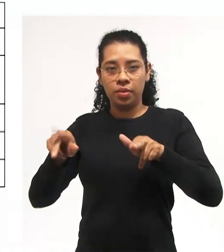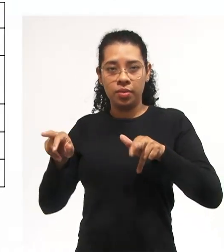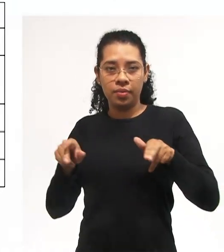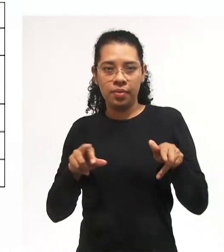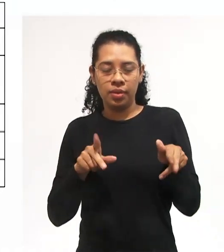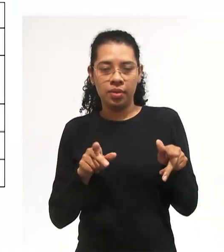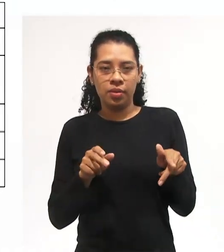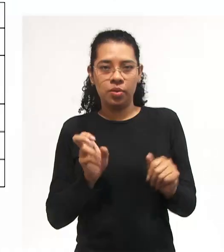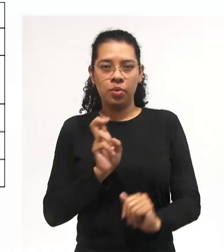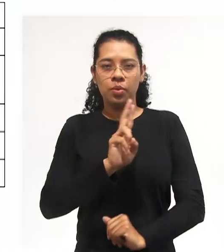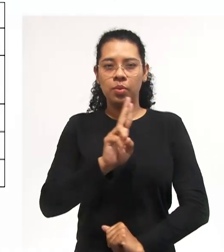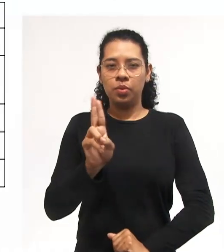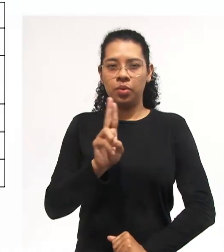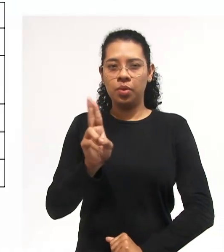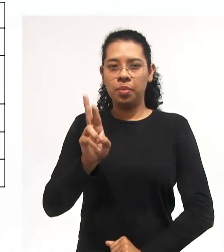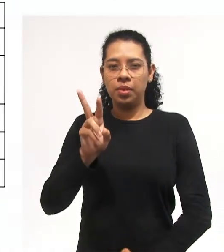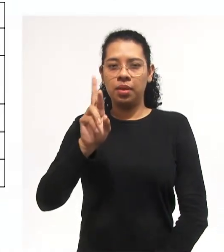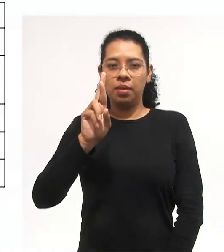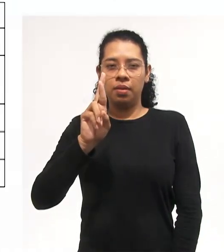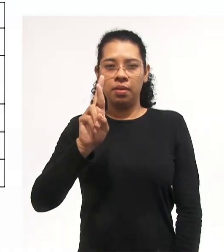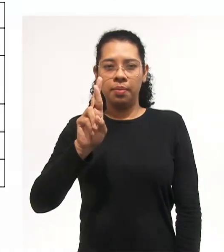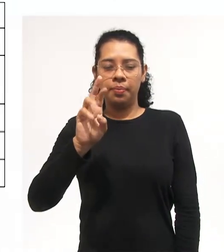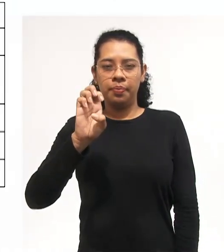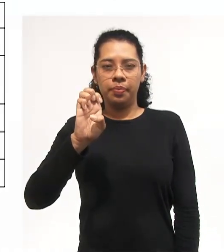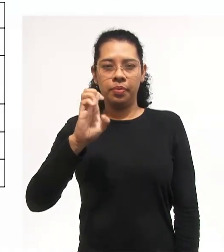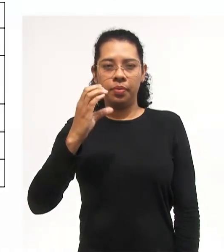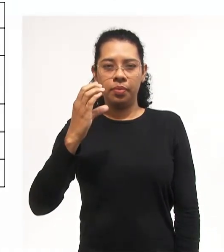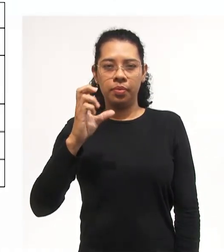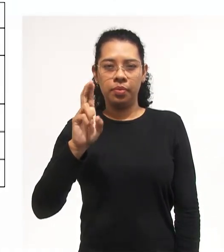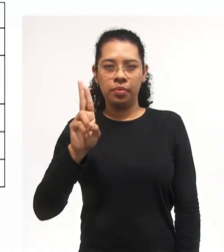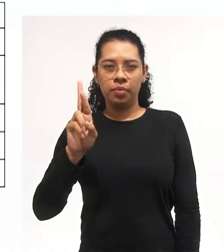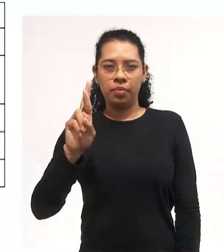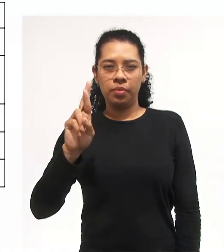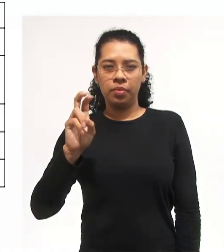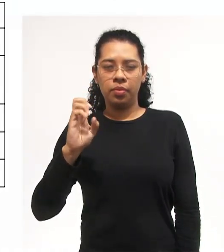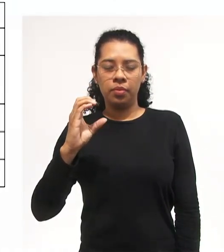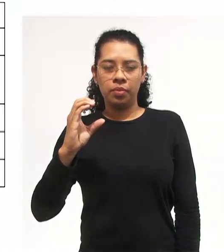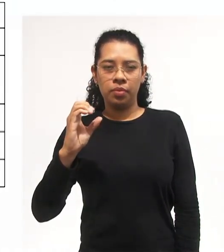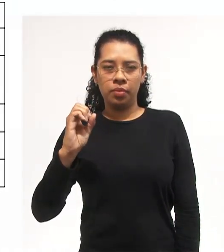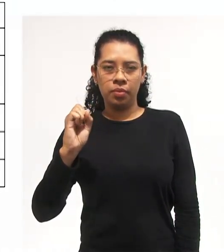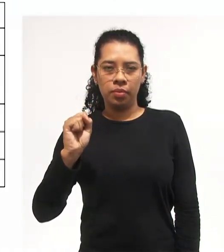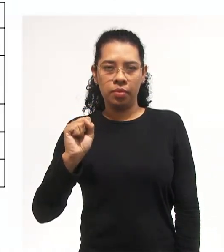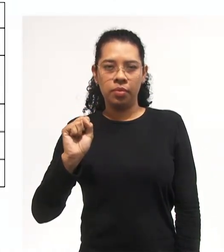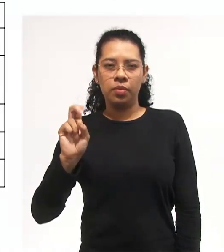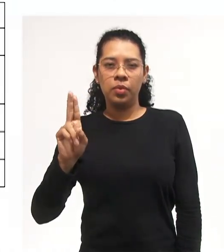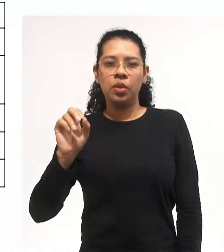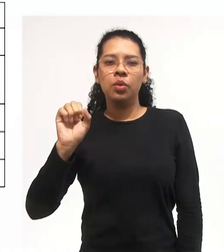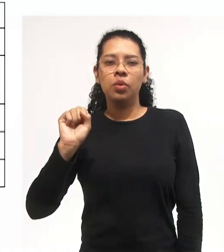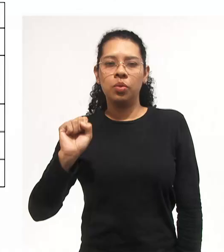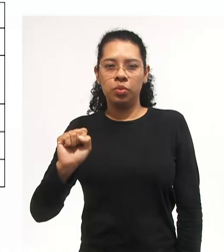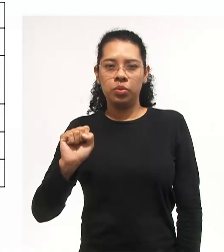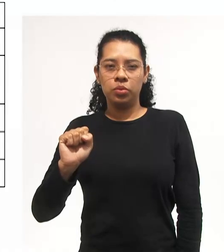1985, a gente viu que os recursos humanos, eles eram focados mais na